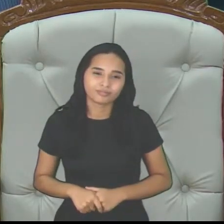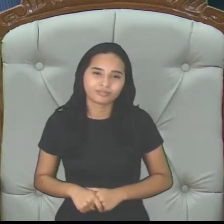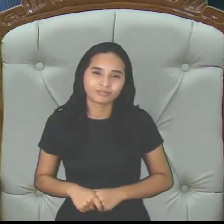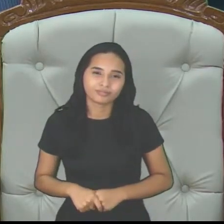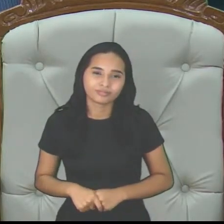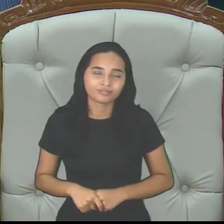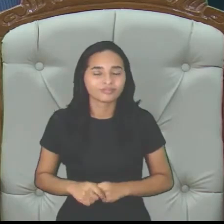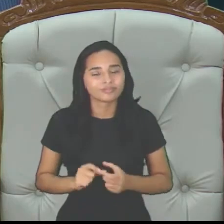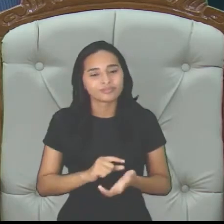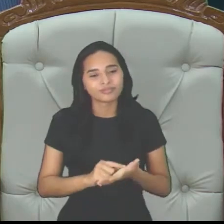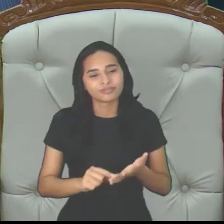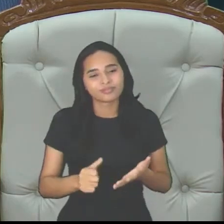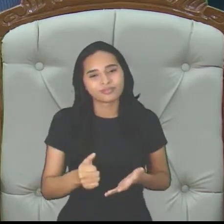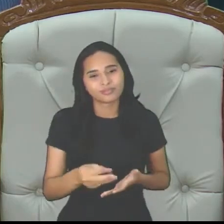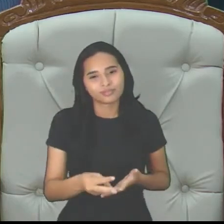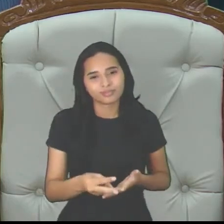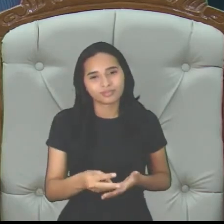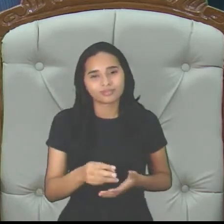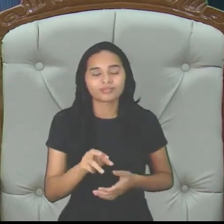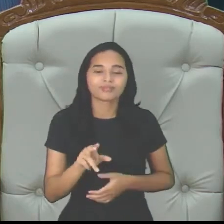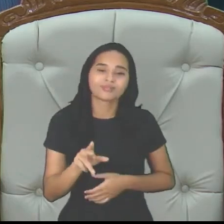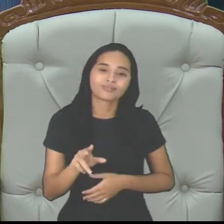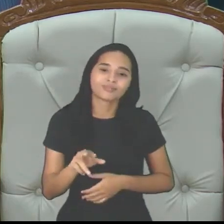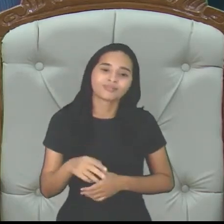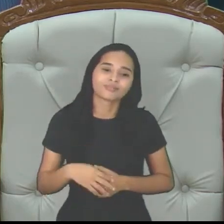O versículo 13, irmãos,